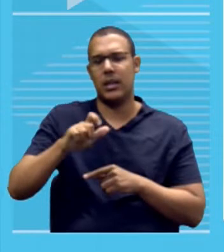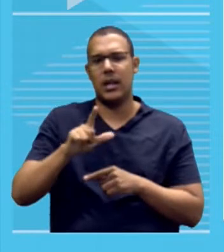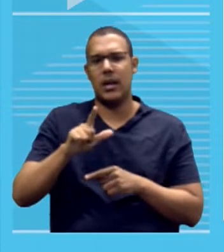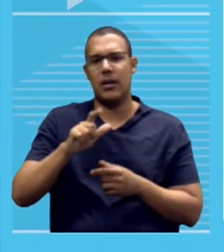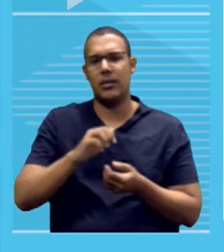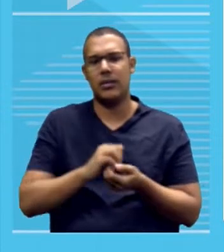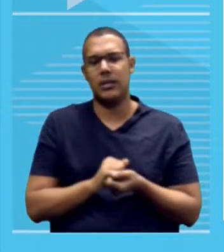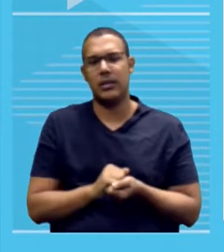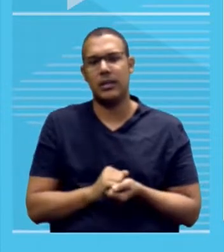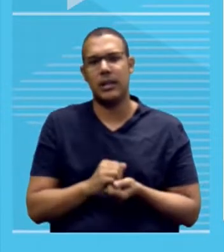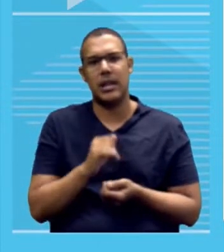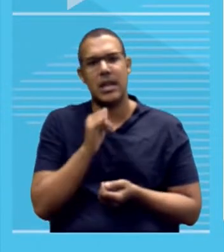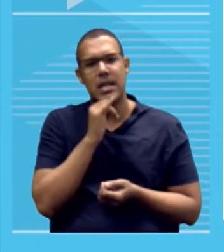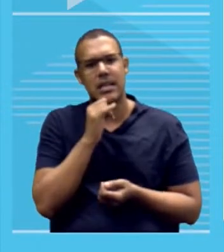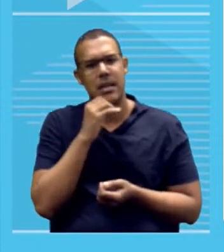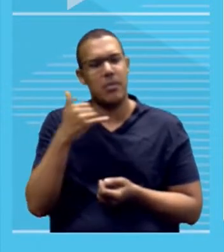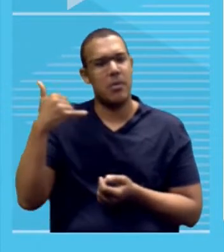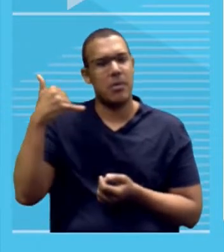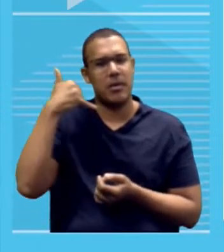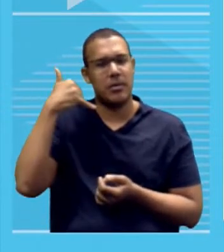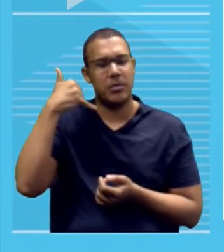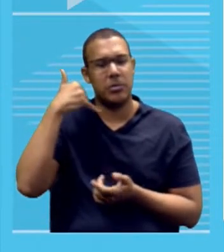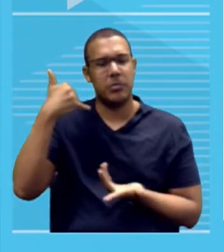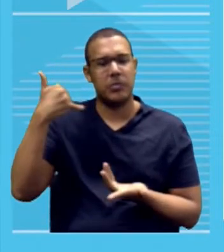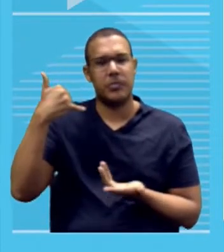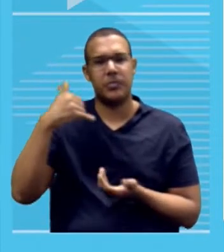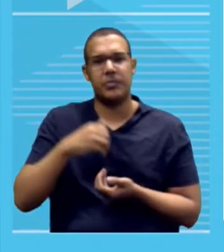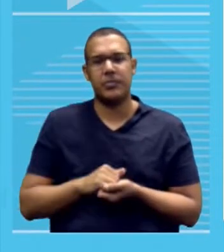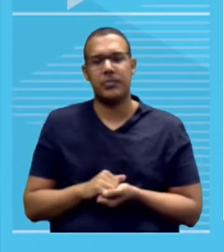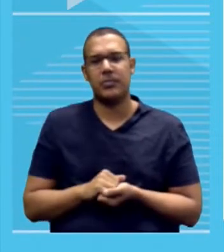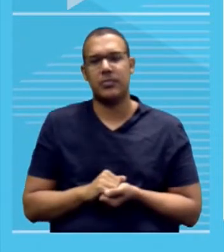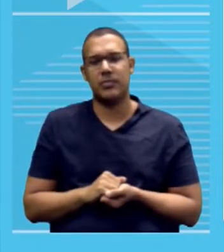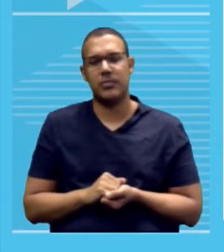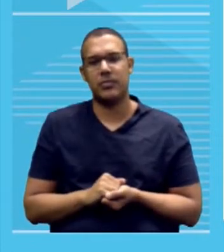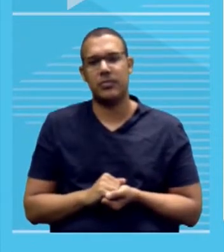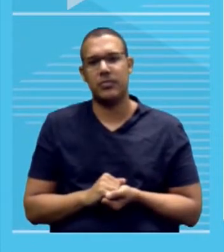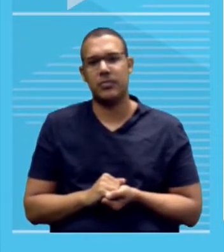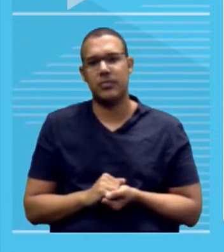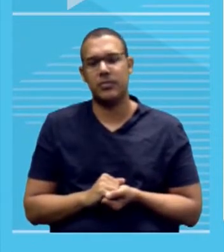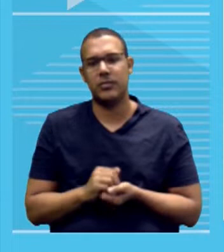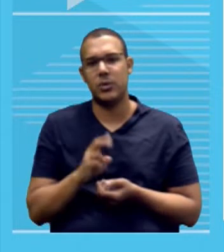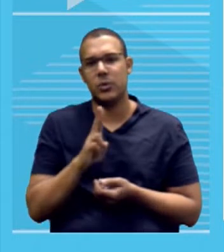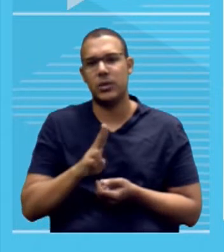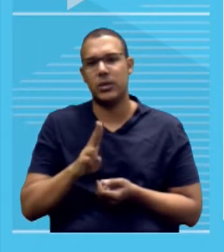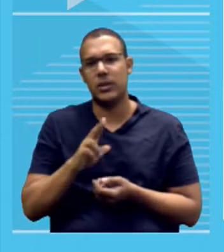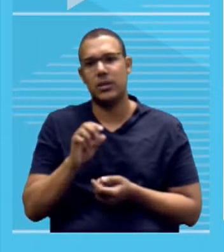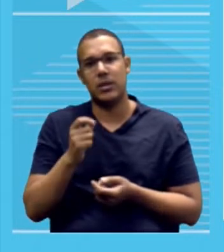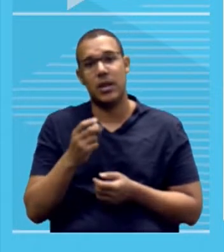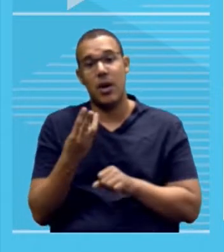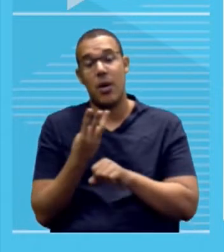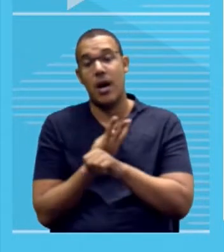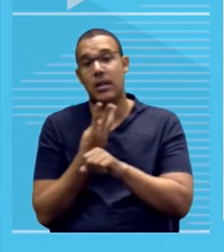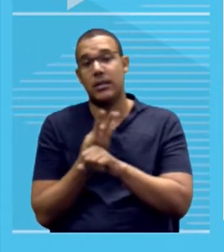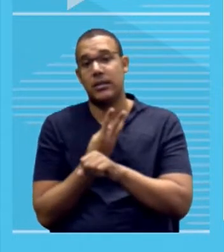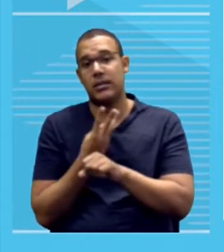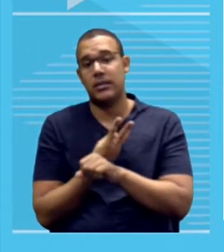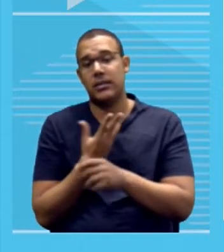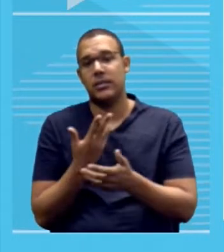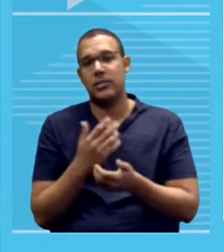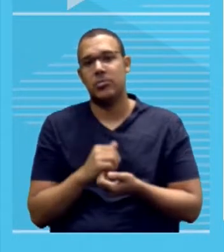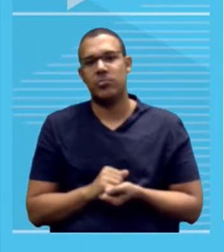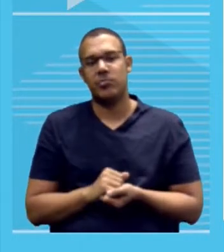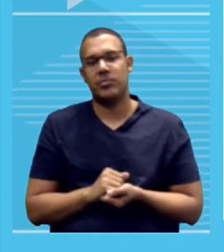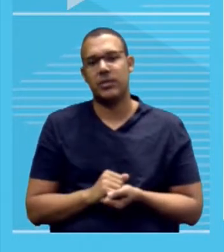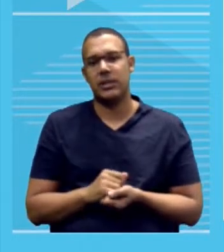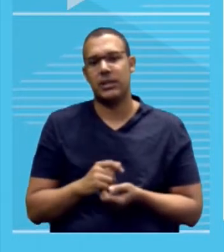com a pessoa se você tá fazendo a ligação se você está usando o WhatsApp por exemplo meio digital por aí vai